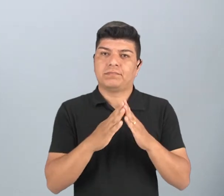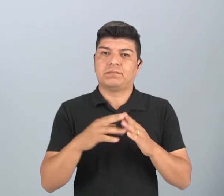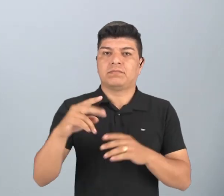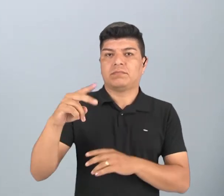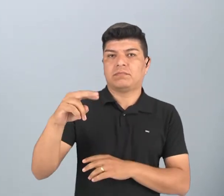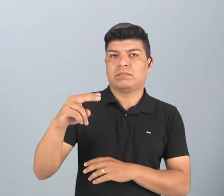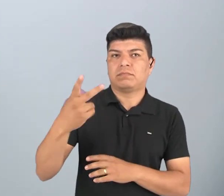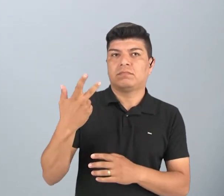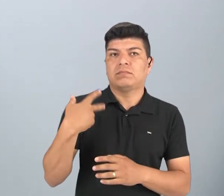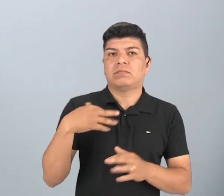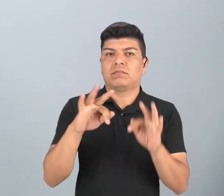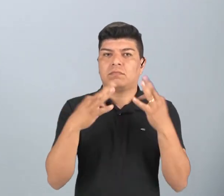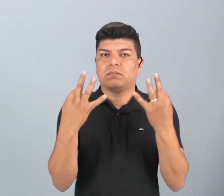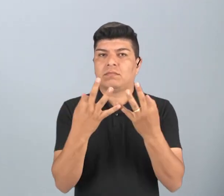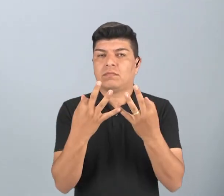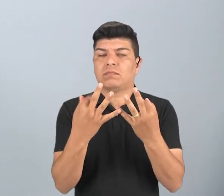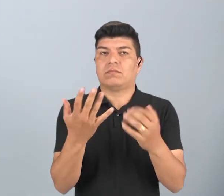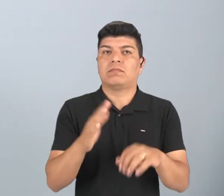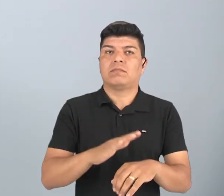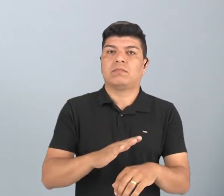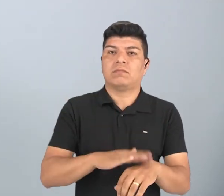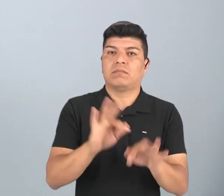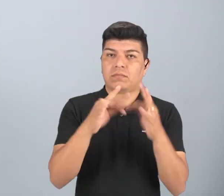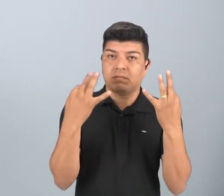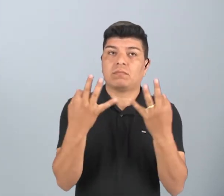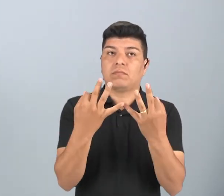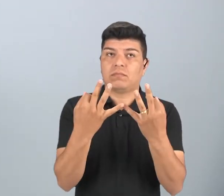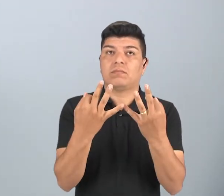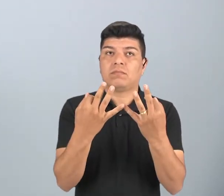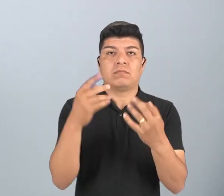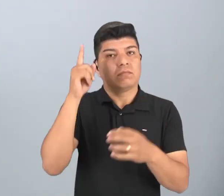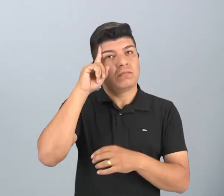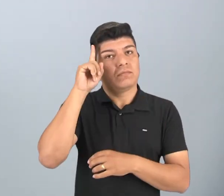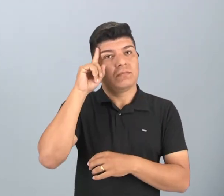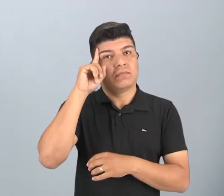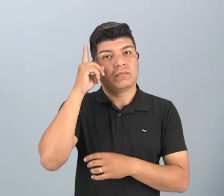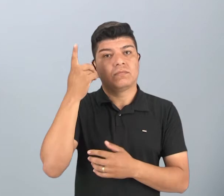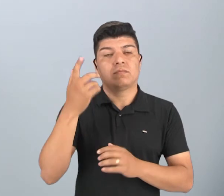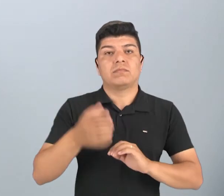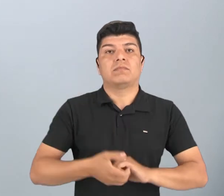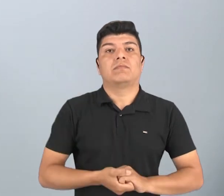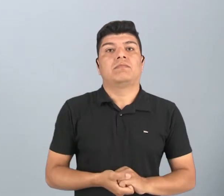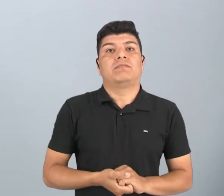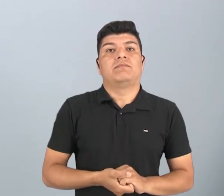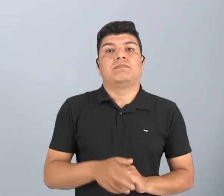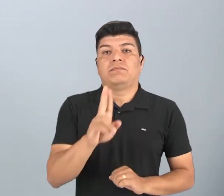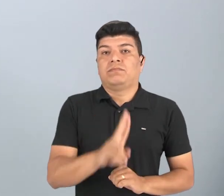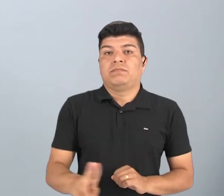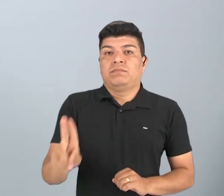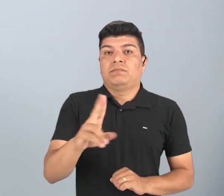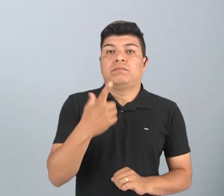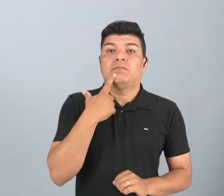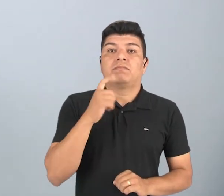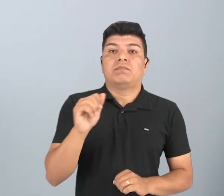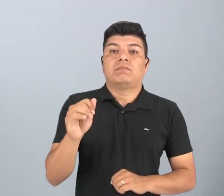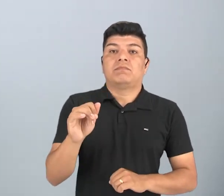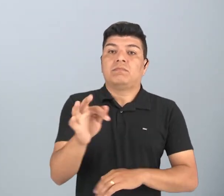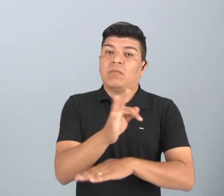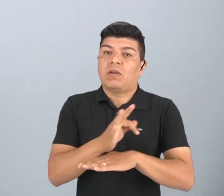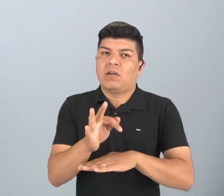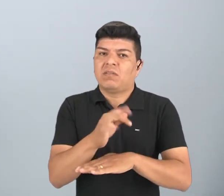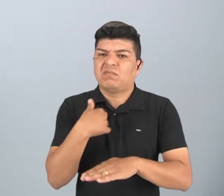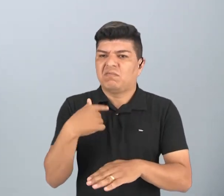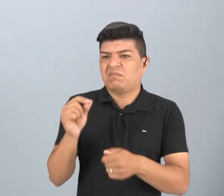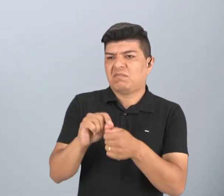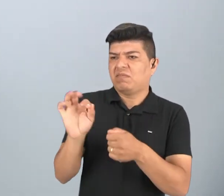irmão, ou com um parente um pouquinho mais familiar, né? Nosso cotidiano ali, nosso habitual, a gente usa uma linguagem mais formal. Ah, tu não